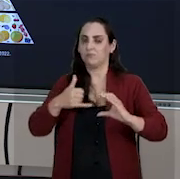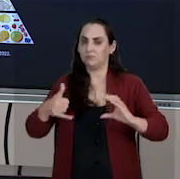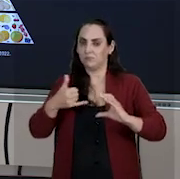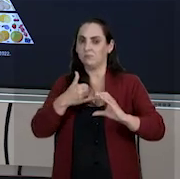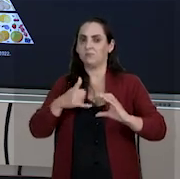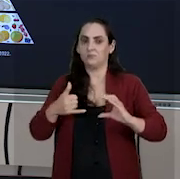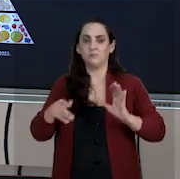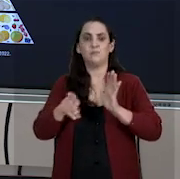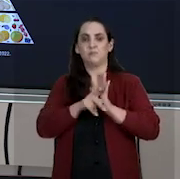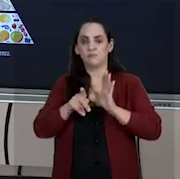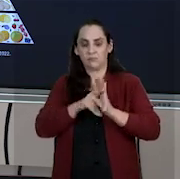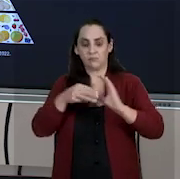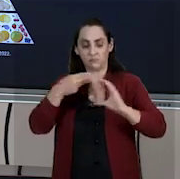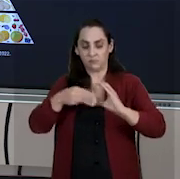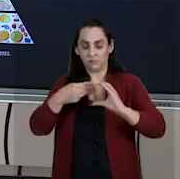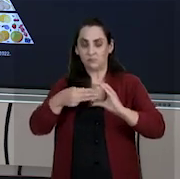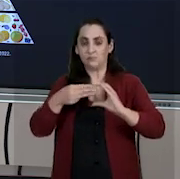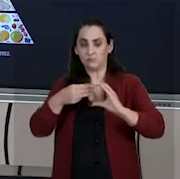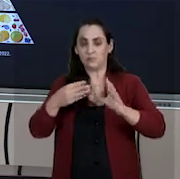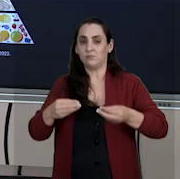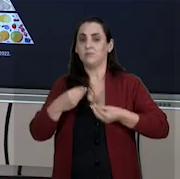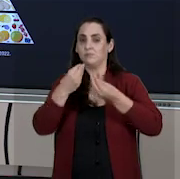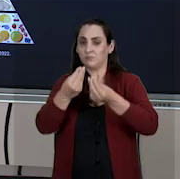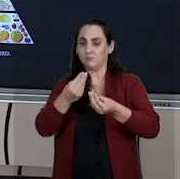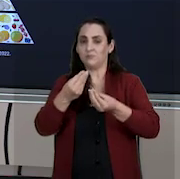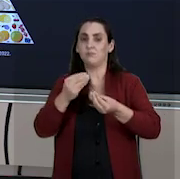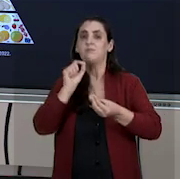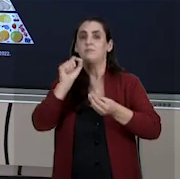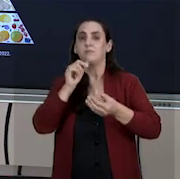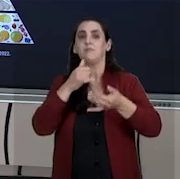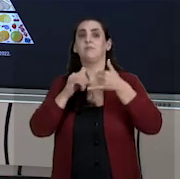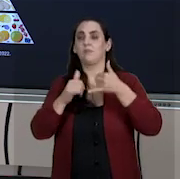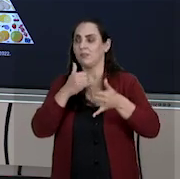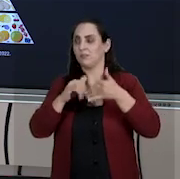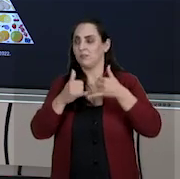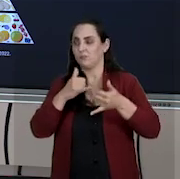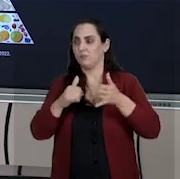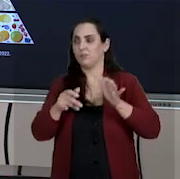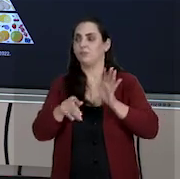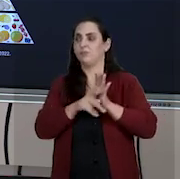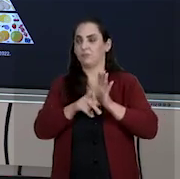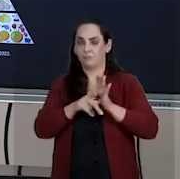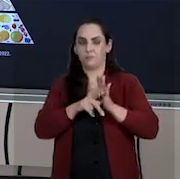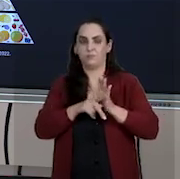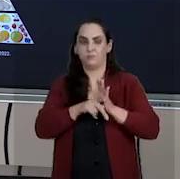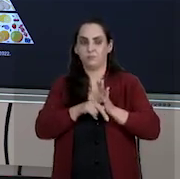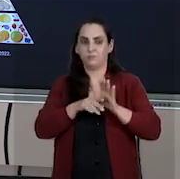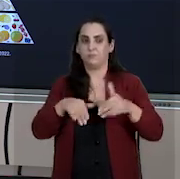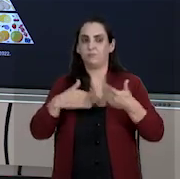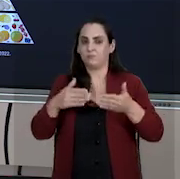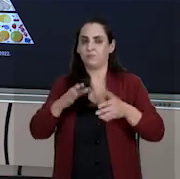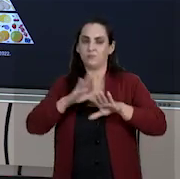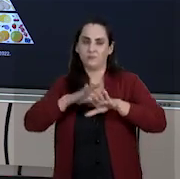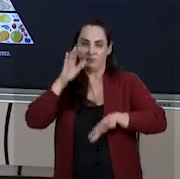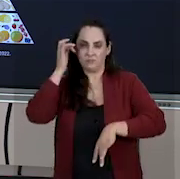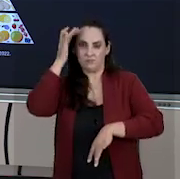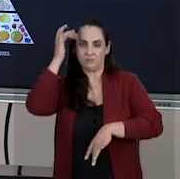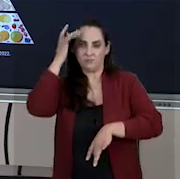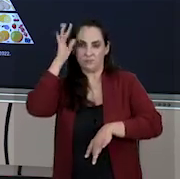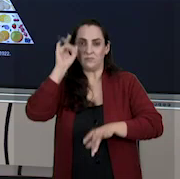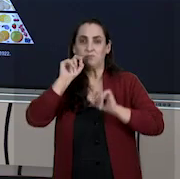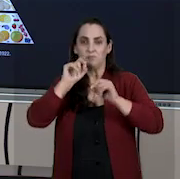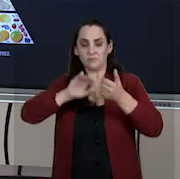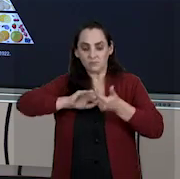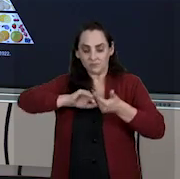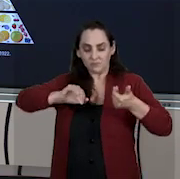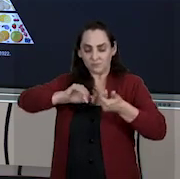para a célula, é fonte de energia. Assim como os lipídios, porém os carboidratos, eles são mais fáceis de quebrar. Então, a gente